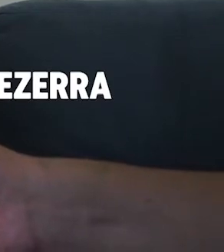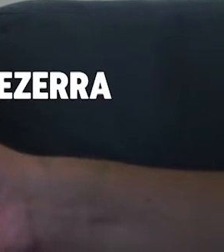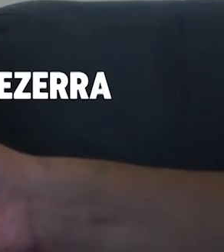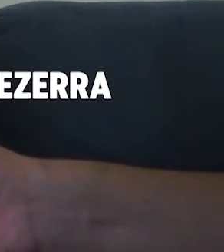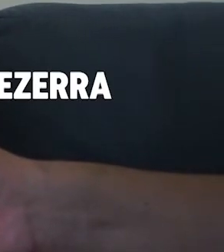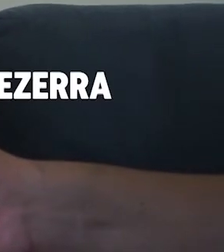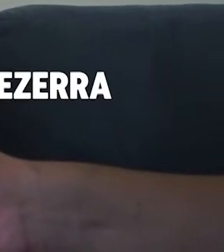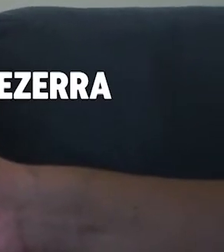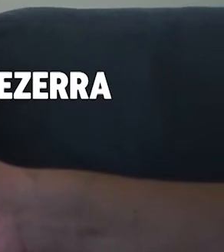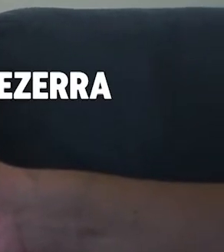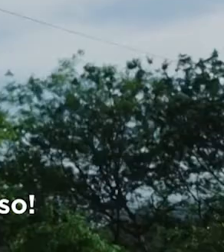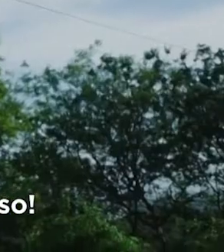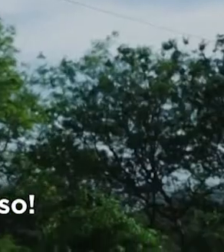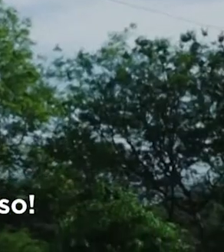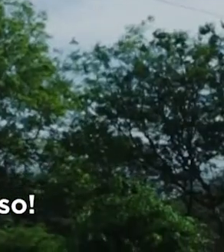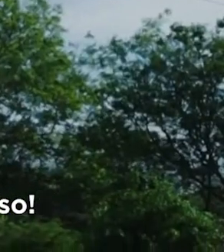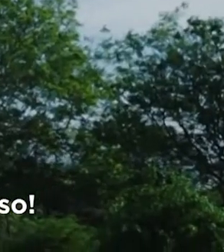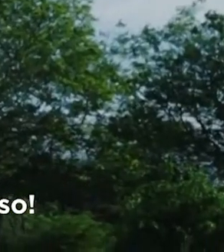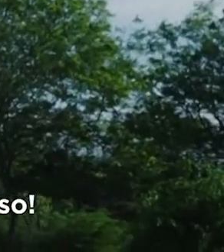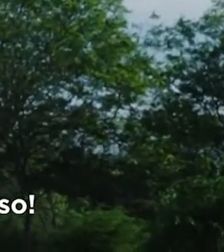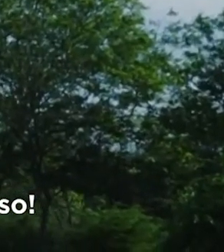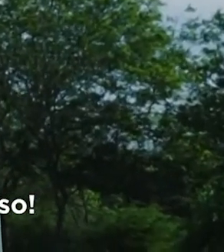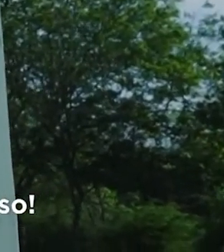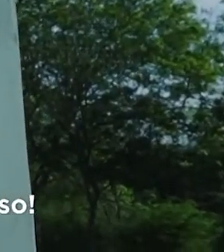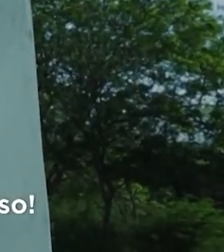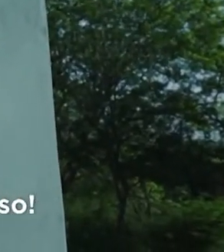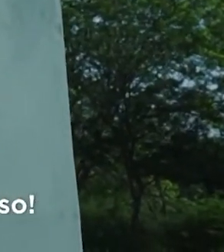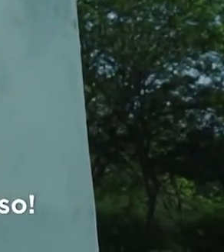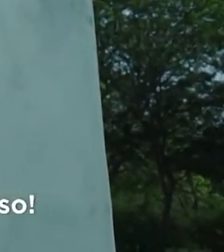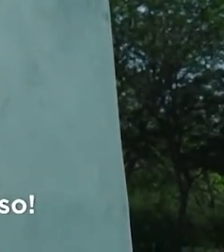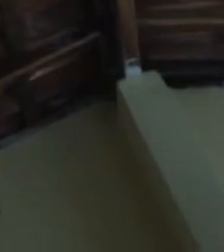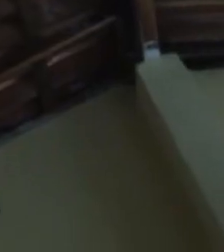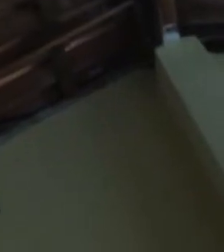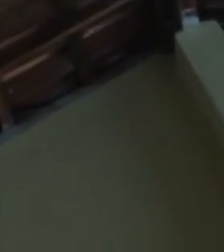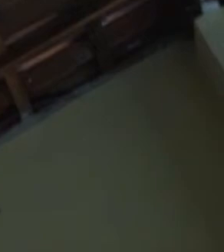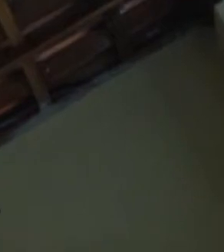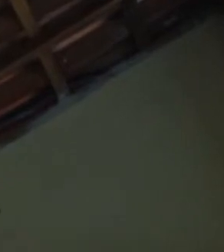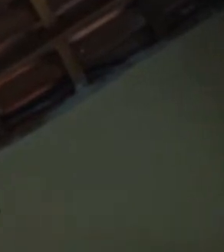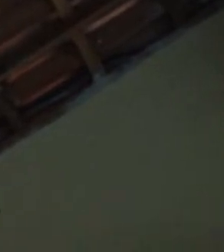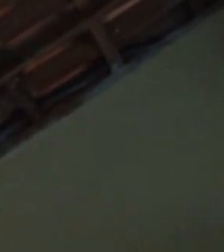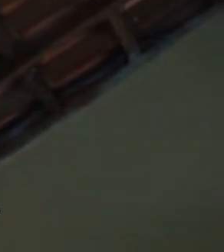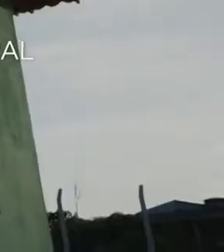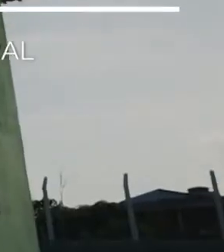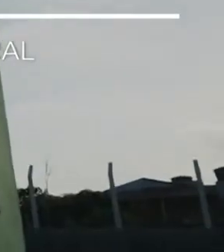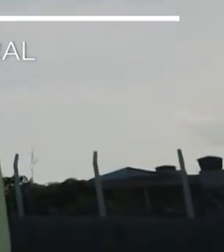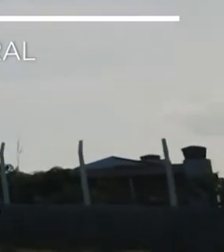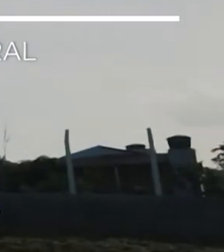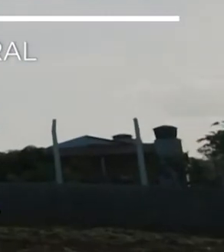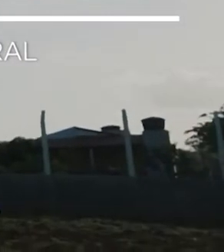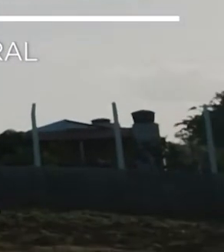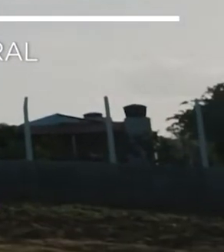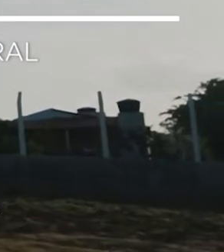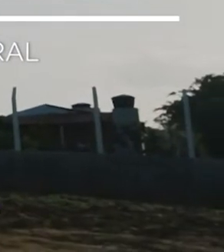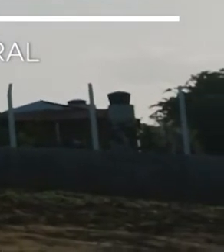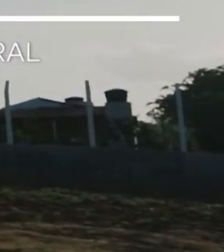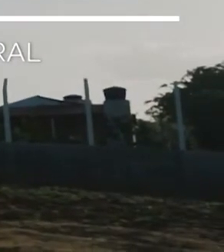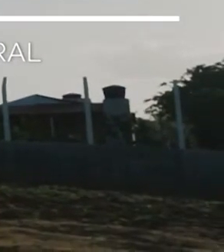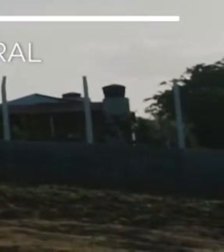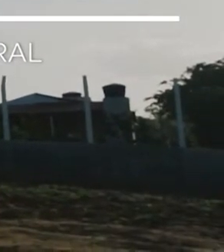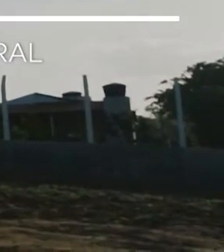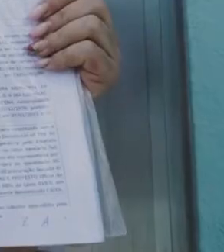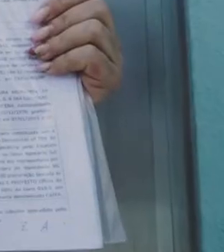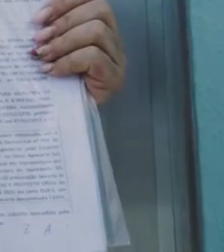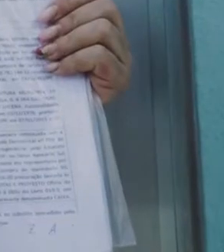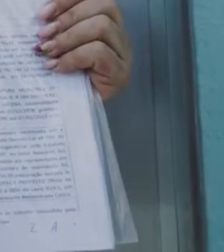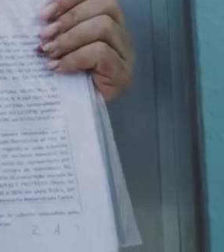uma casa tão boa, e ter recebido uma casa dessa é maravilhosa. Realizando um sonho de muitas famílias.